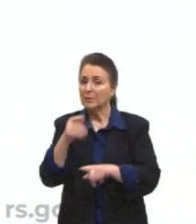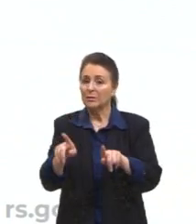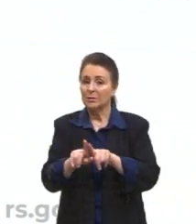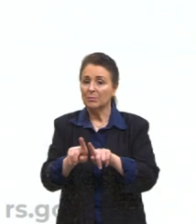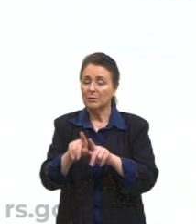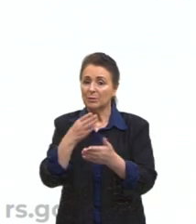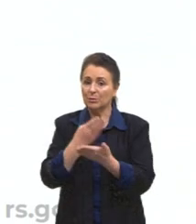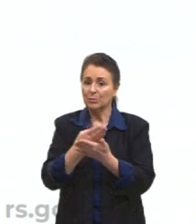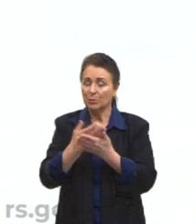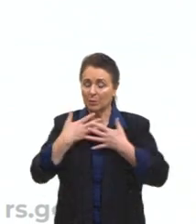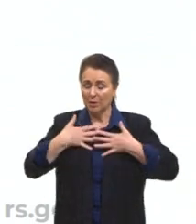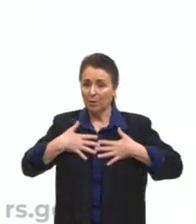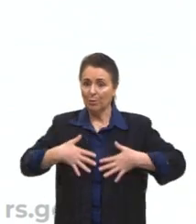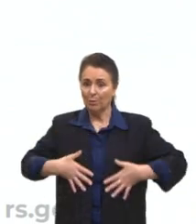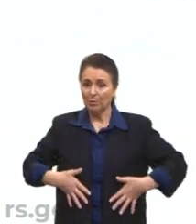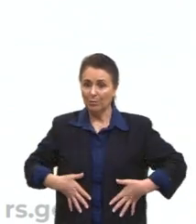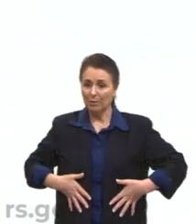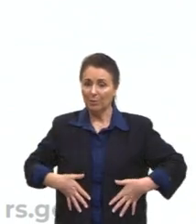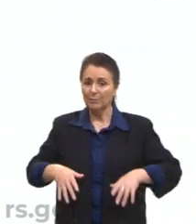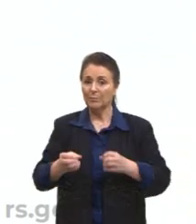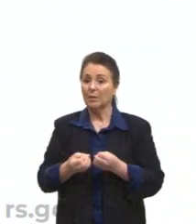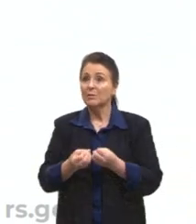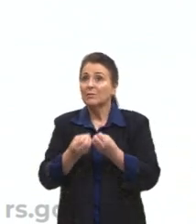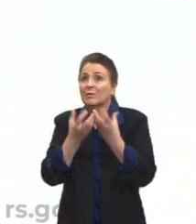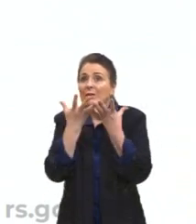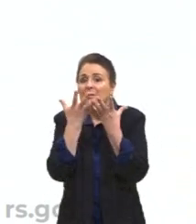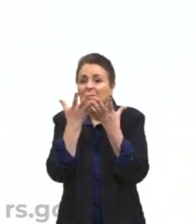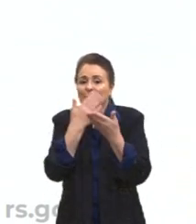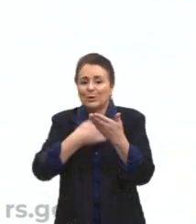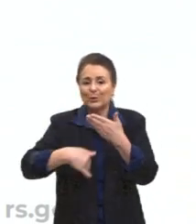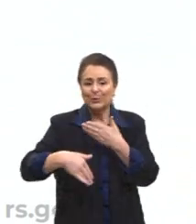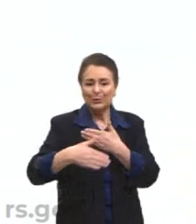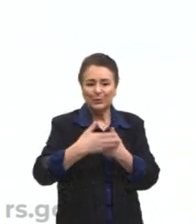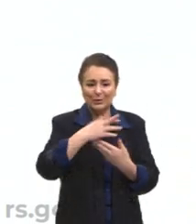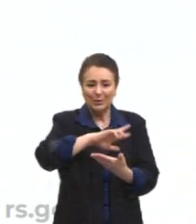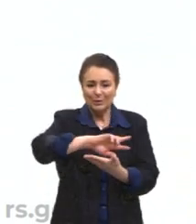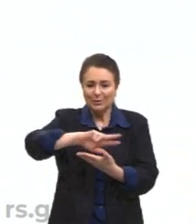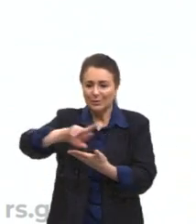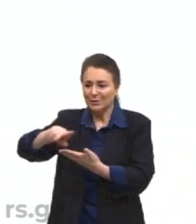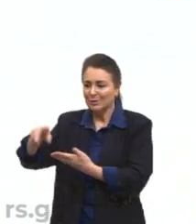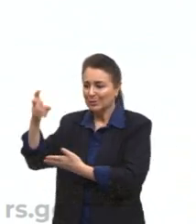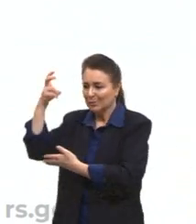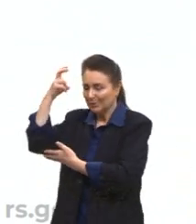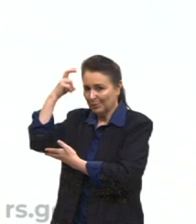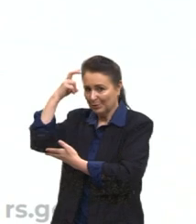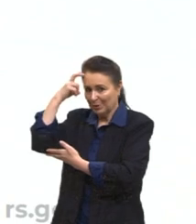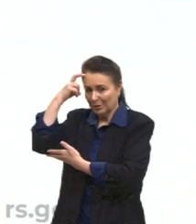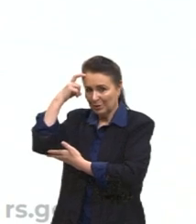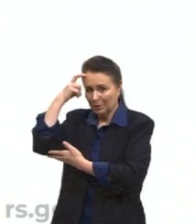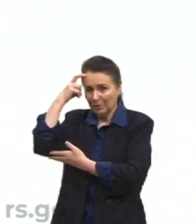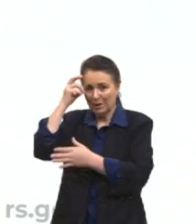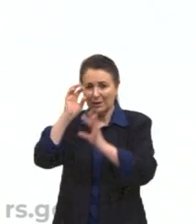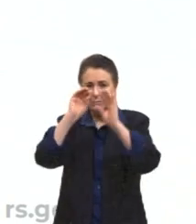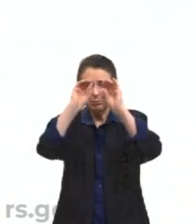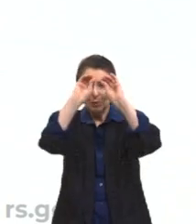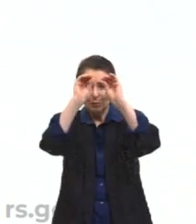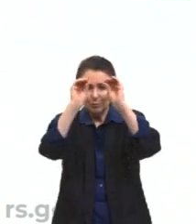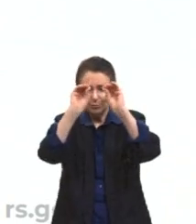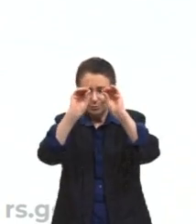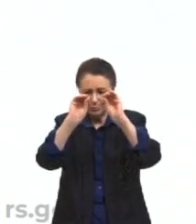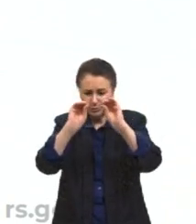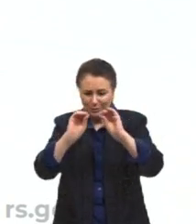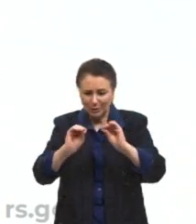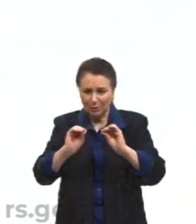na vestimenta nas festas toda essa diversidade cultural esse grande mosaico do Brasil